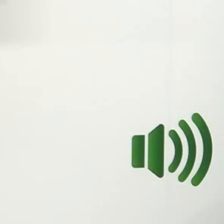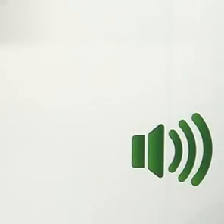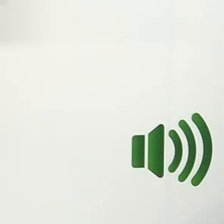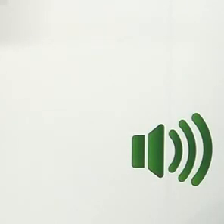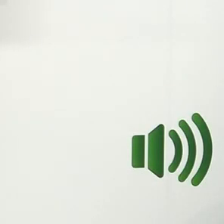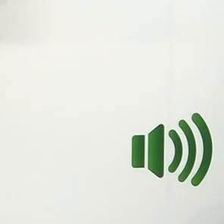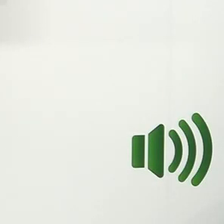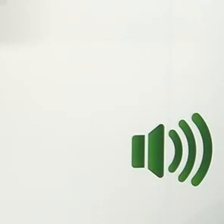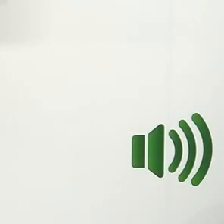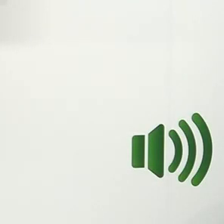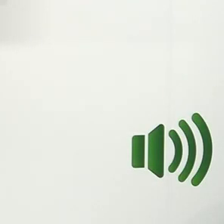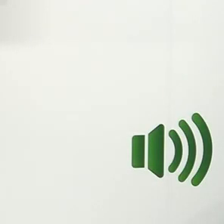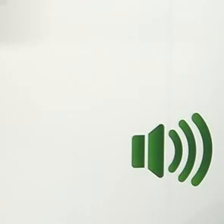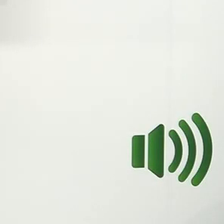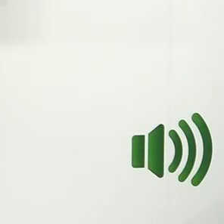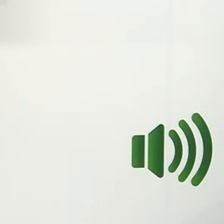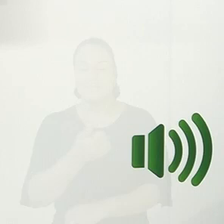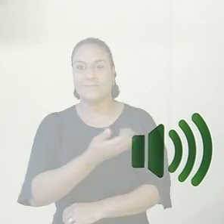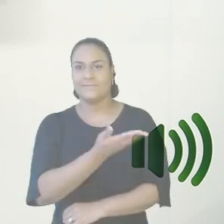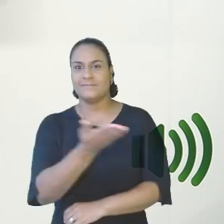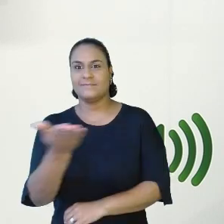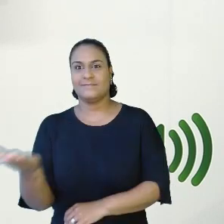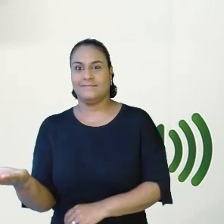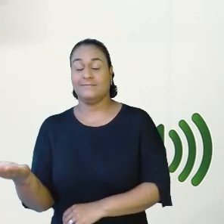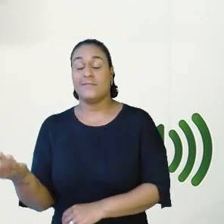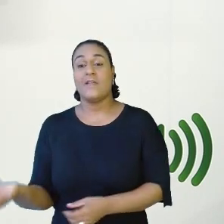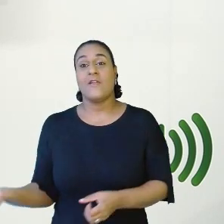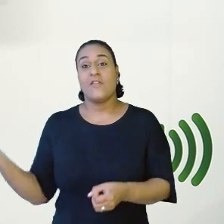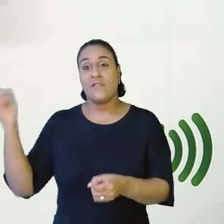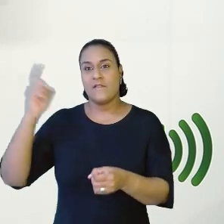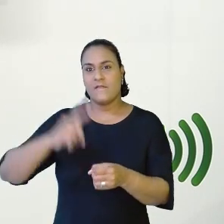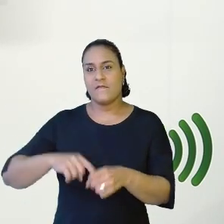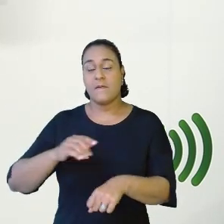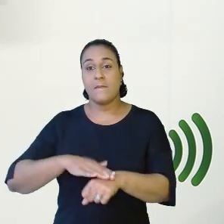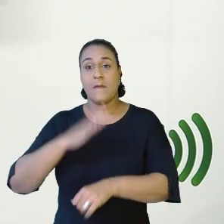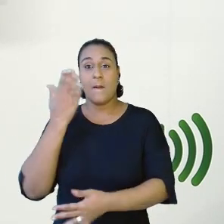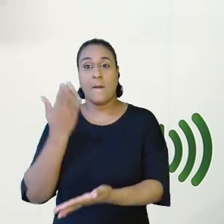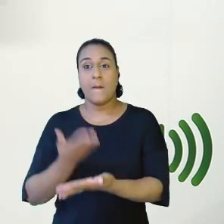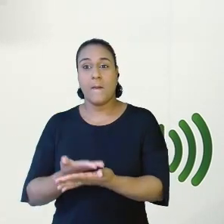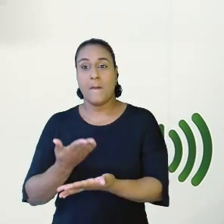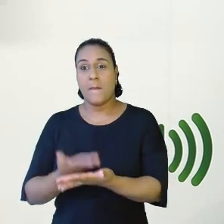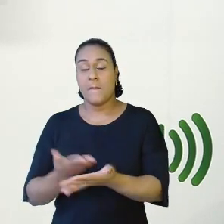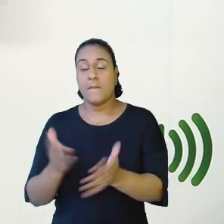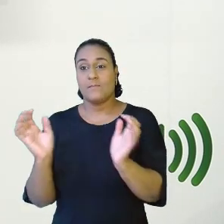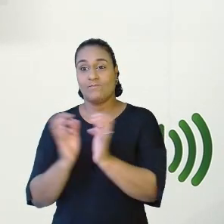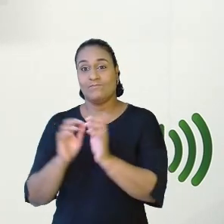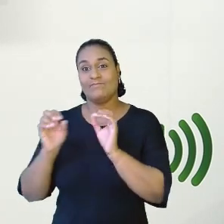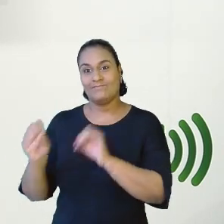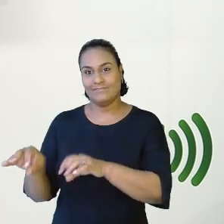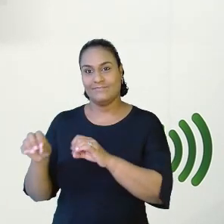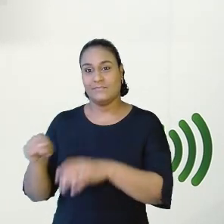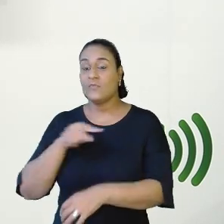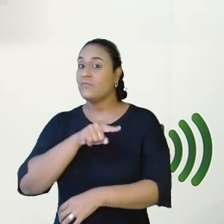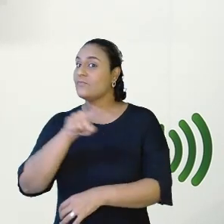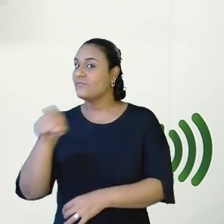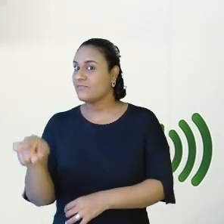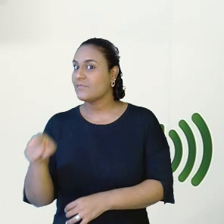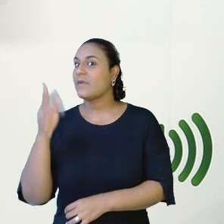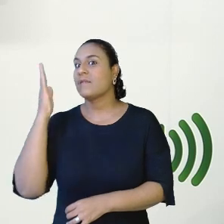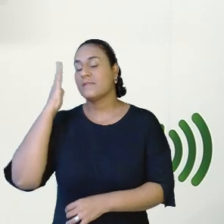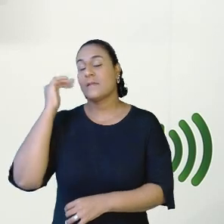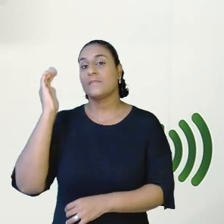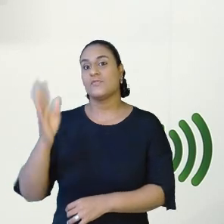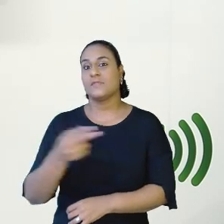Olá, estudante, tudo bem com vocês? Estamos de volta para mais uma aula pelo Educa Recife. Vocês já sabem, eu